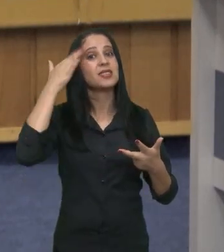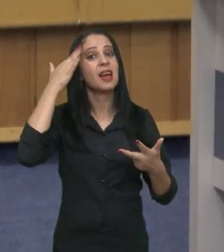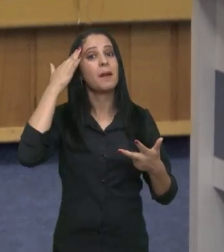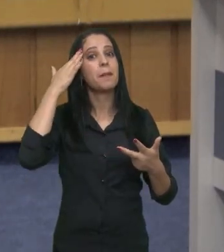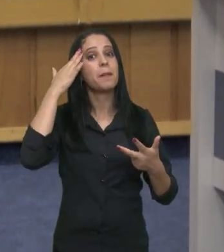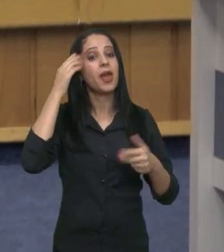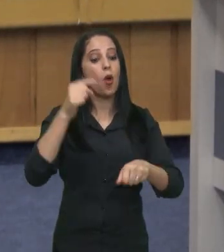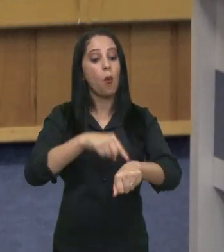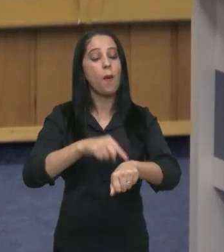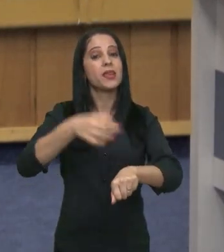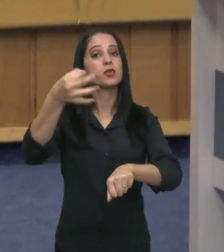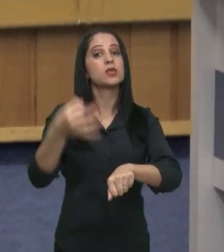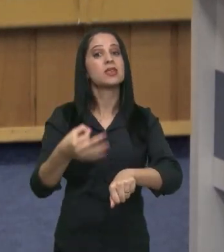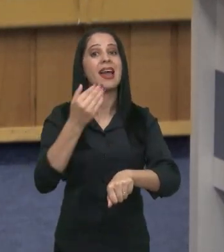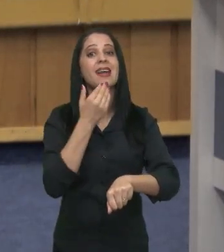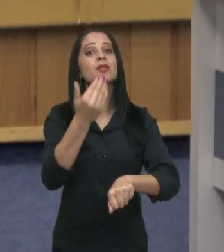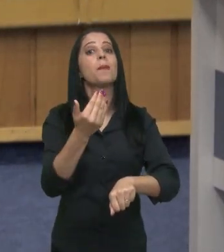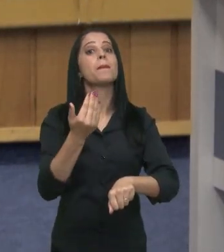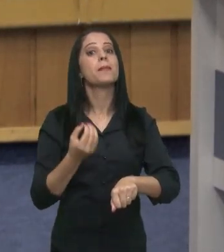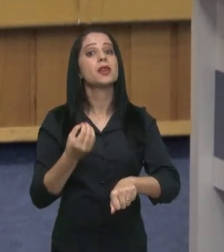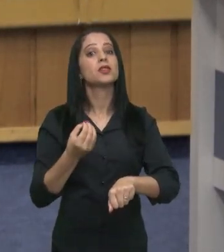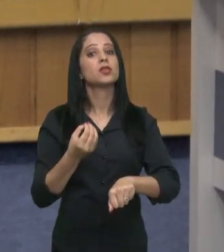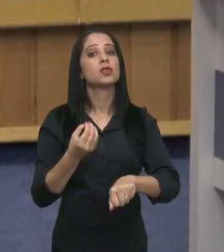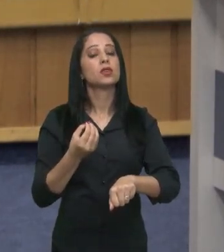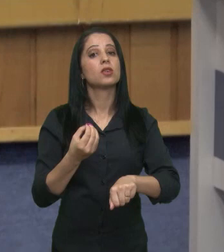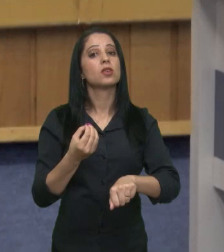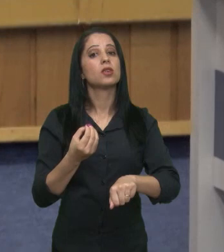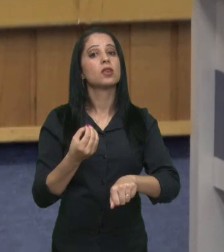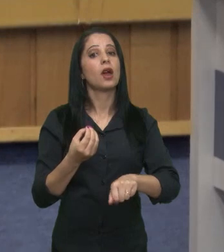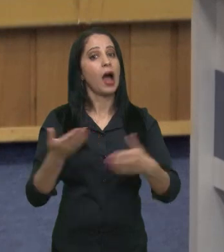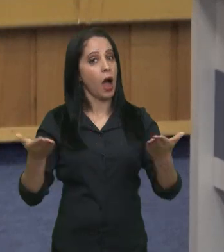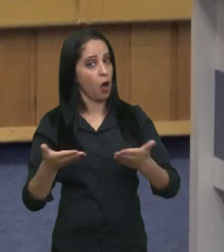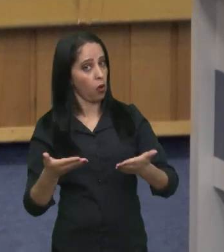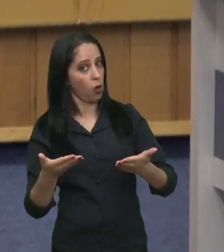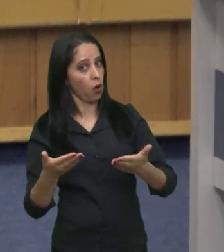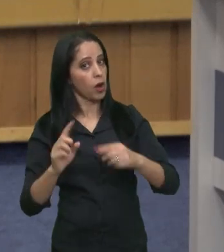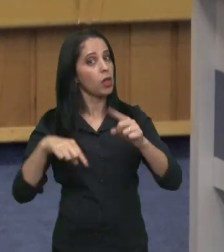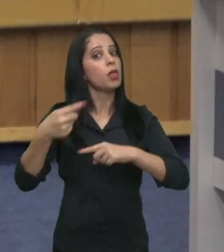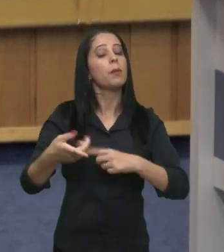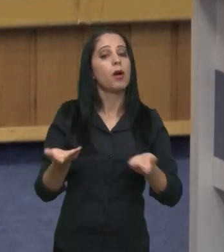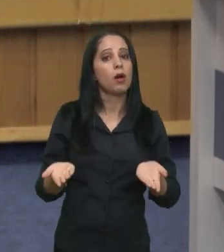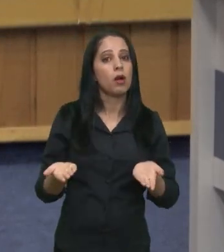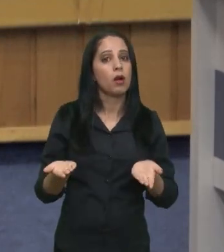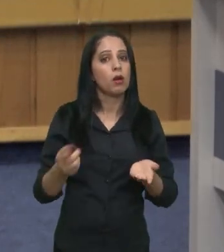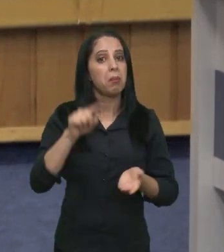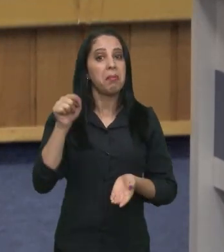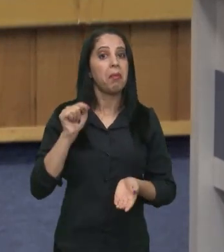gente for pedir destaque, em que momento será feito? Se é agora, se é depois.